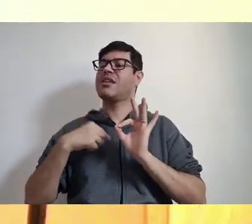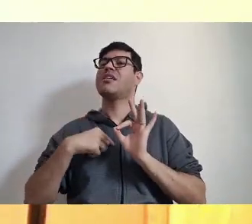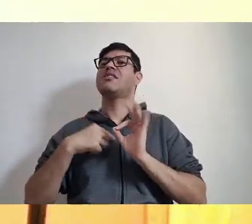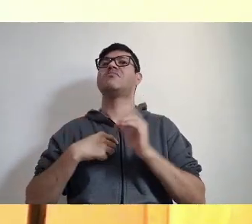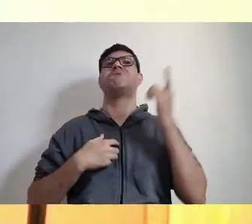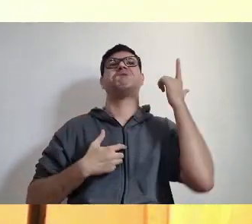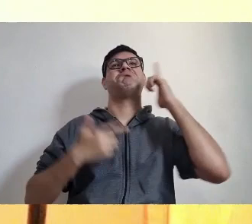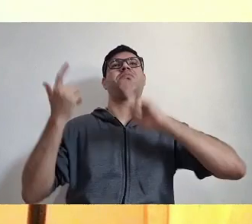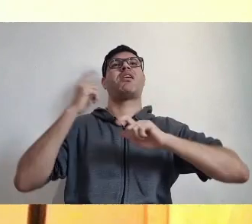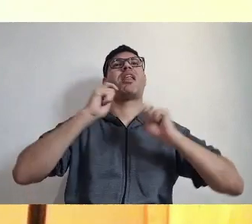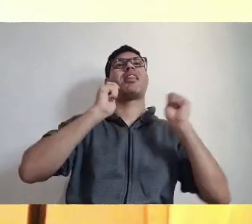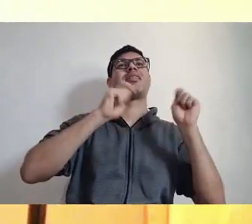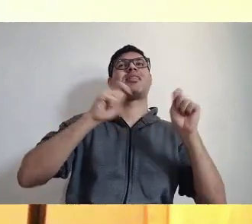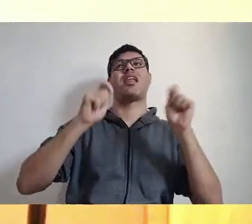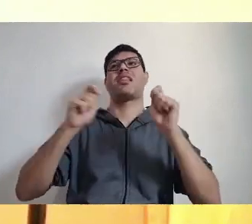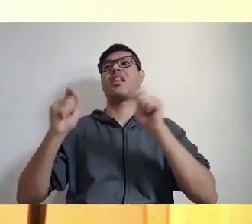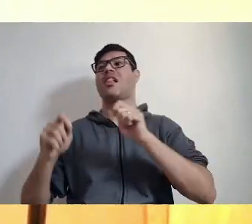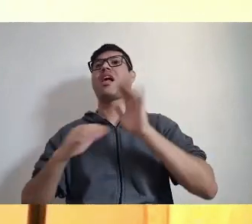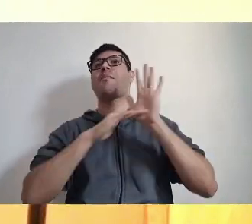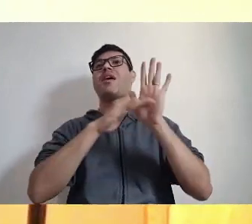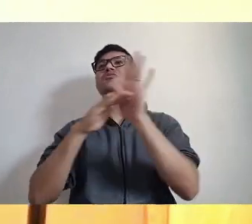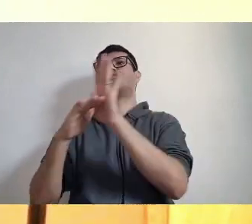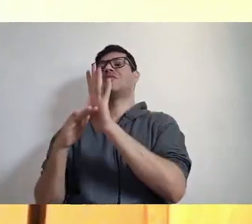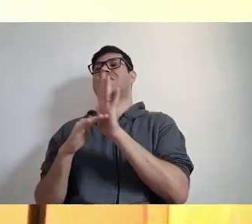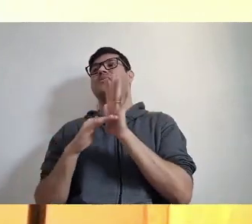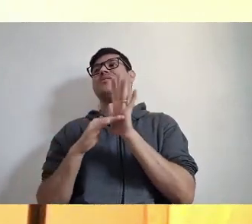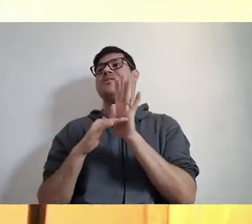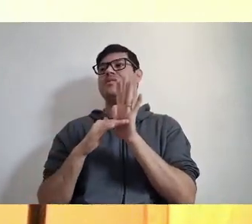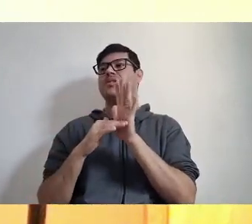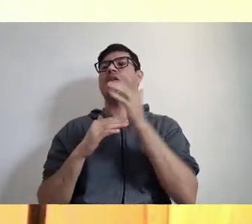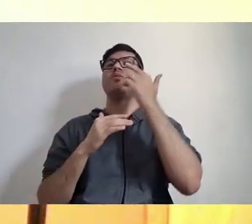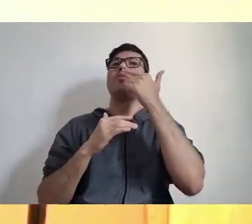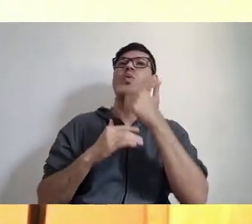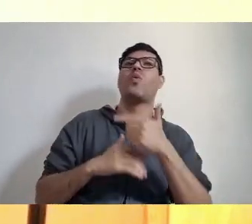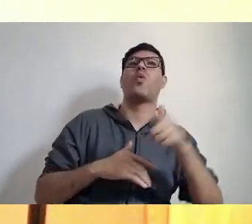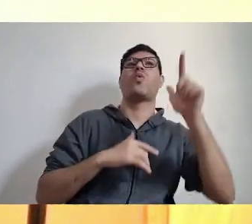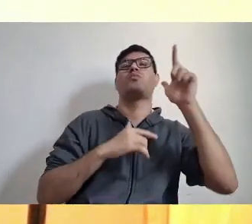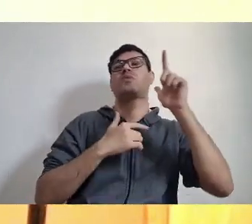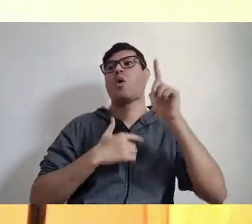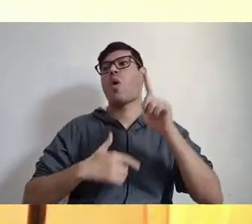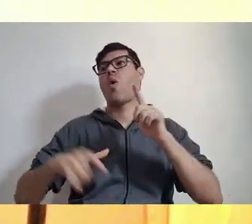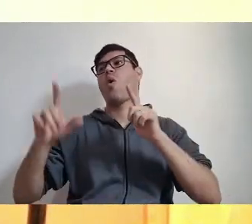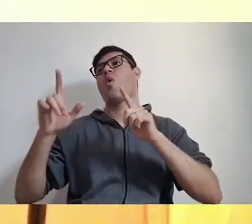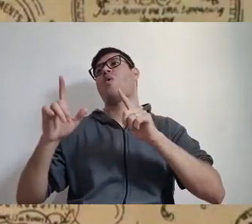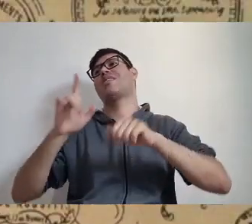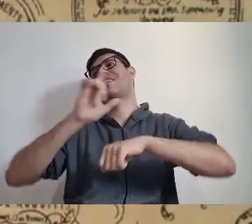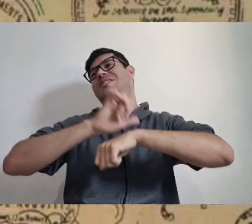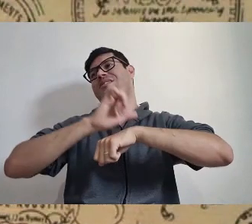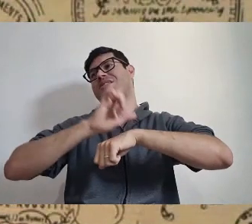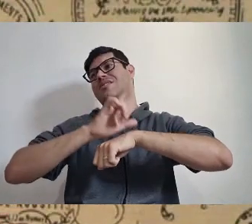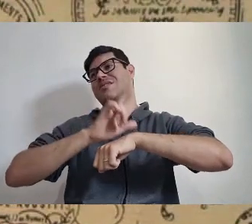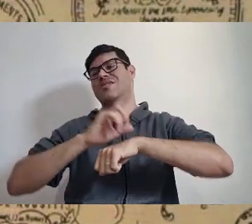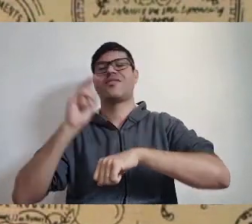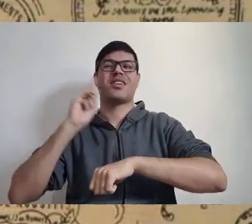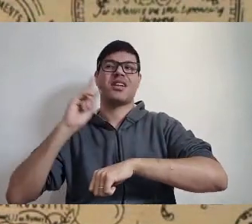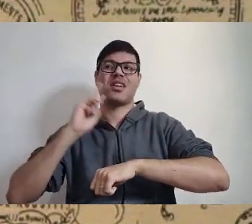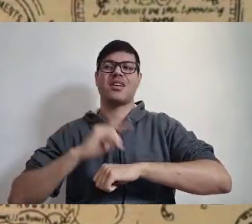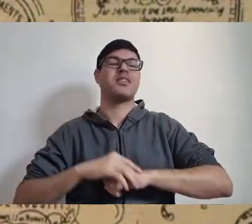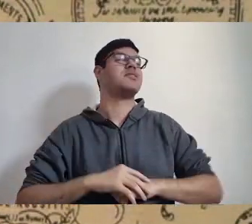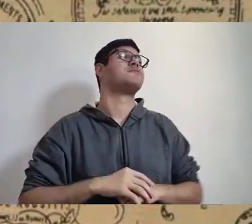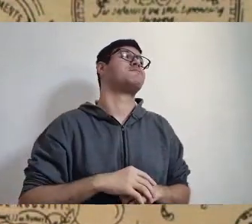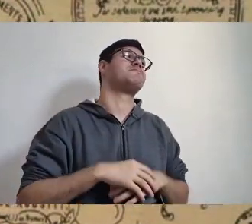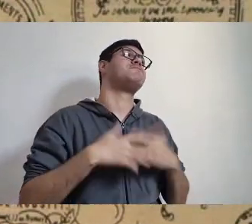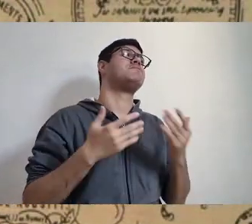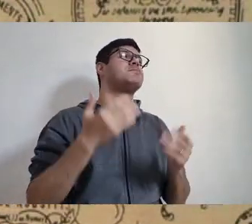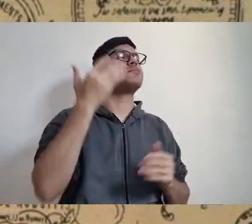ser mais anos, mais outras legislaturas vereadora. Gil, Acredito, eu entendo isso.